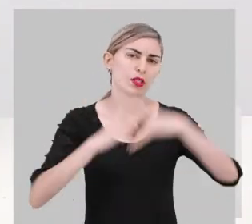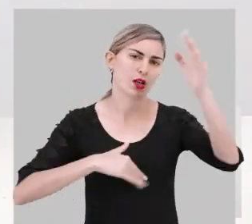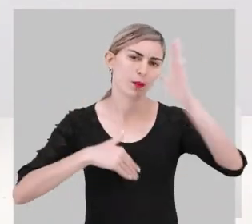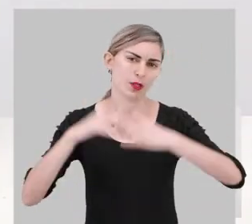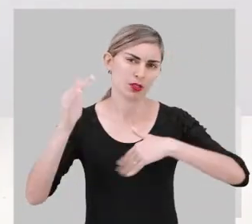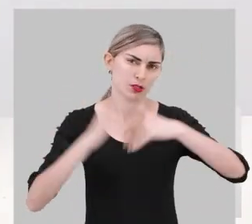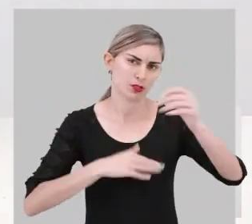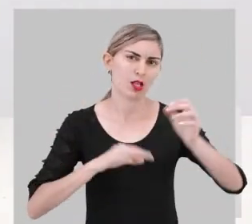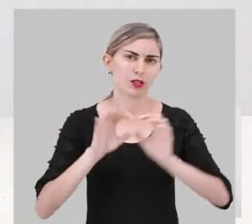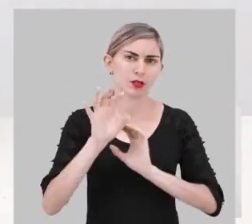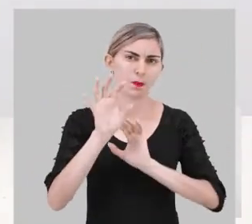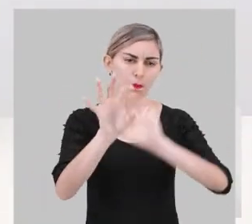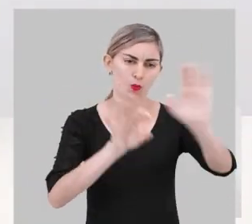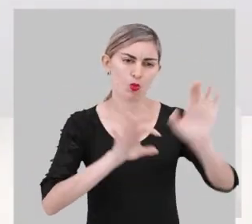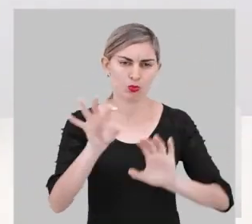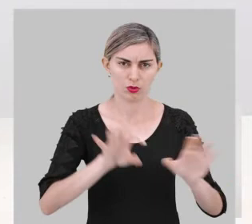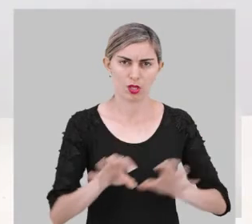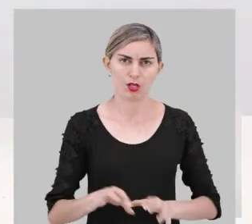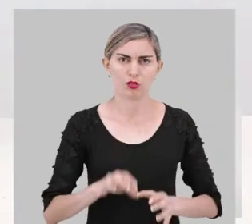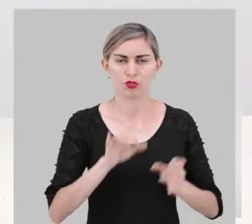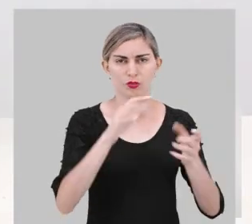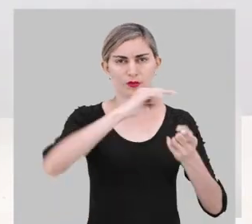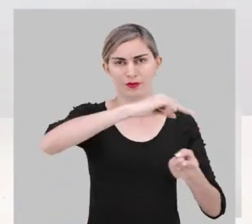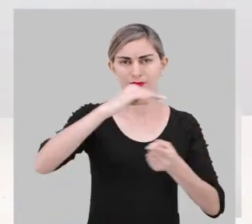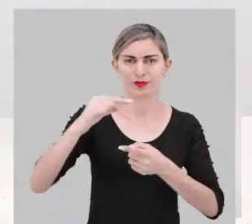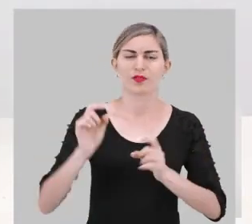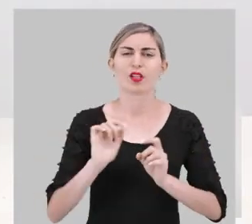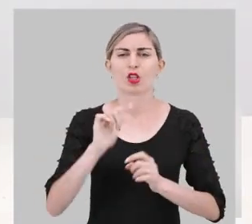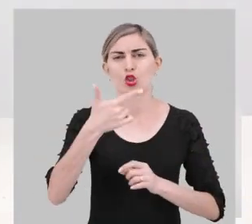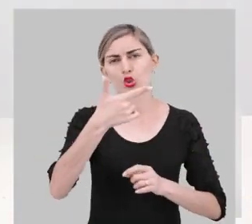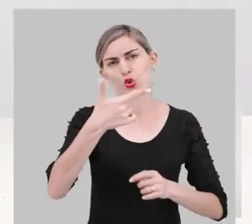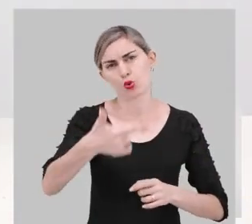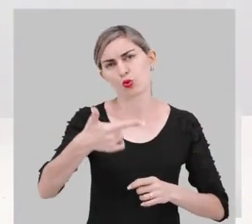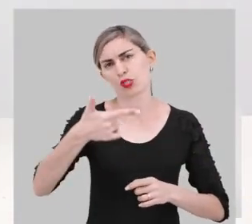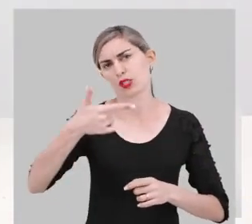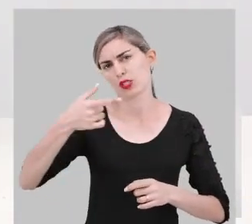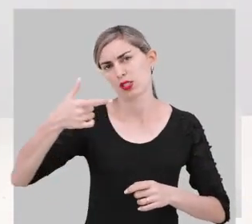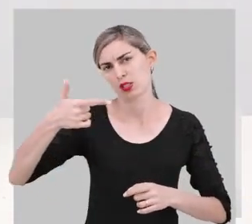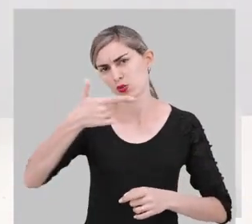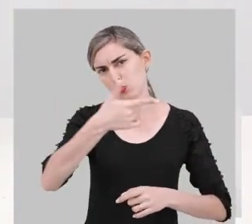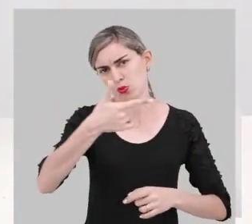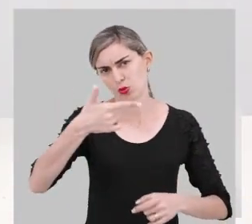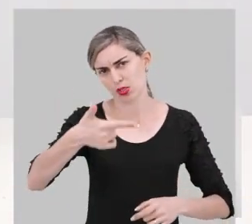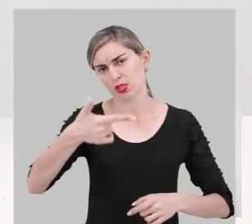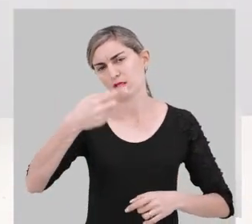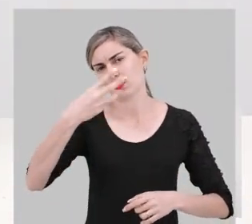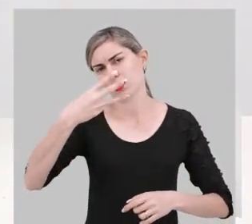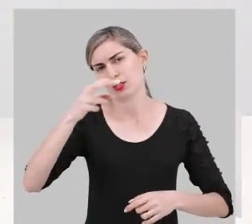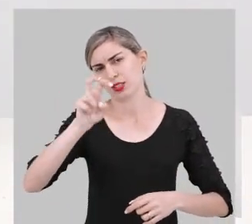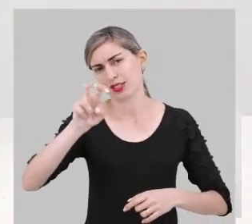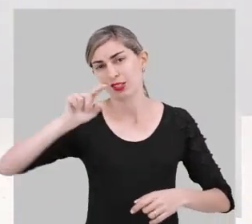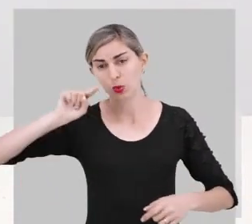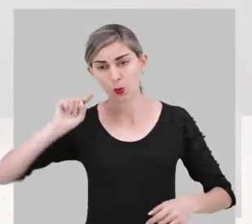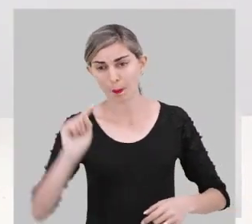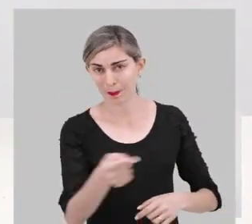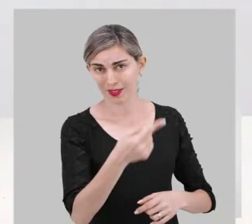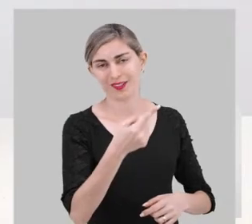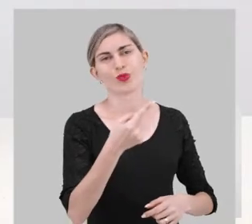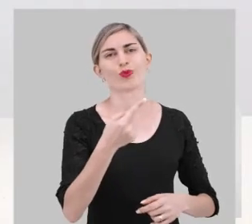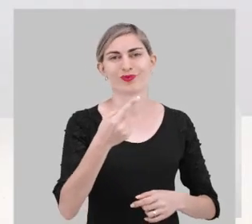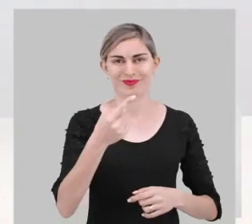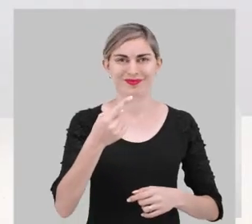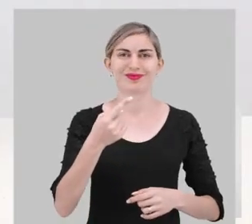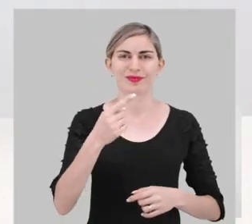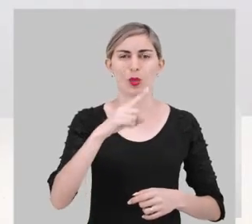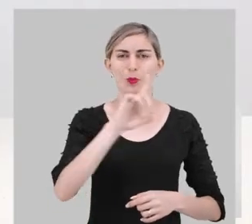de montagem de um dia dessa empresa, que seria o equivalente a 235.200 unidades por dia, considerando